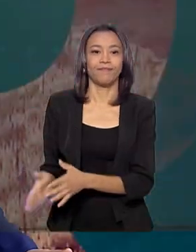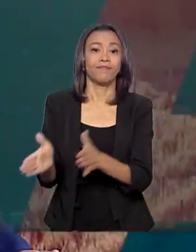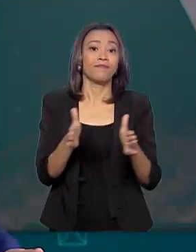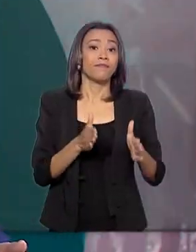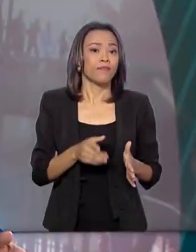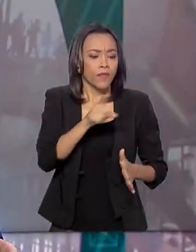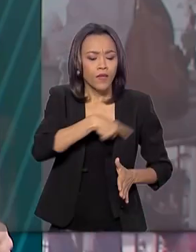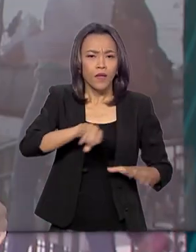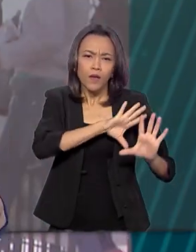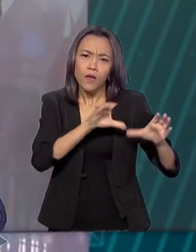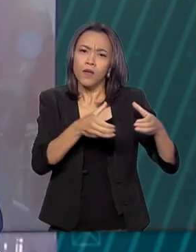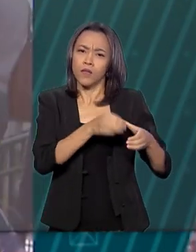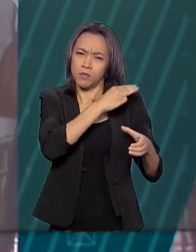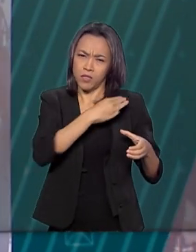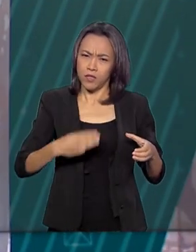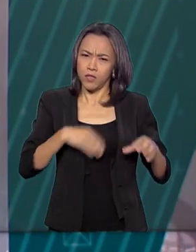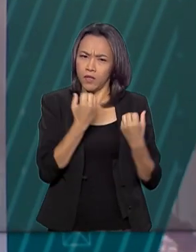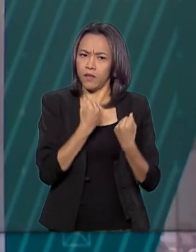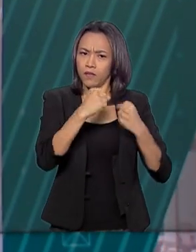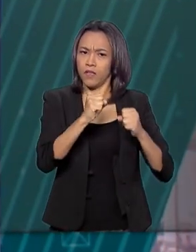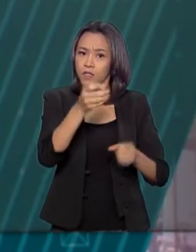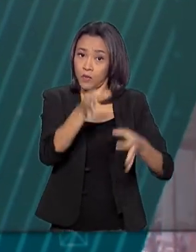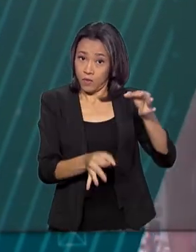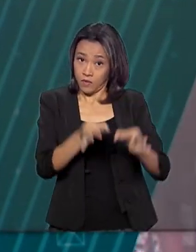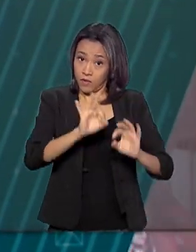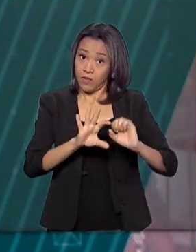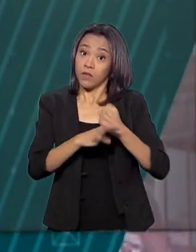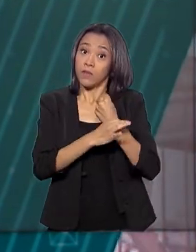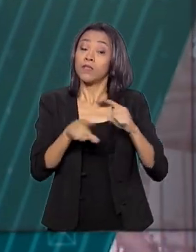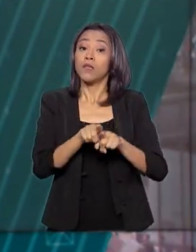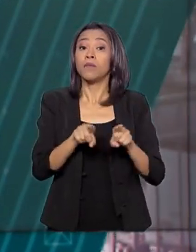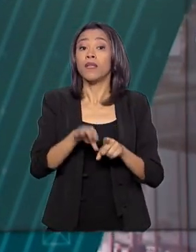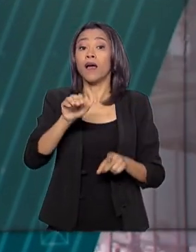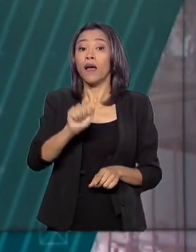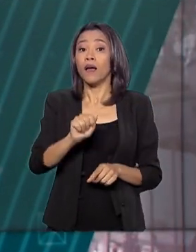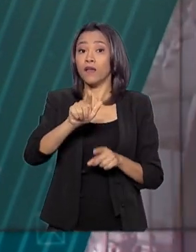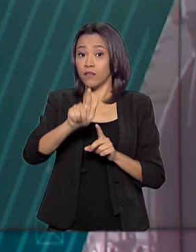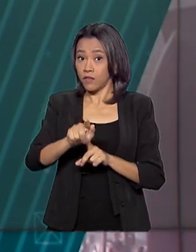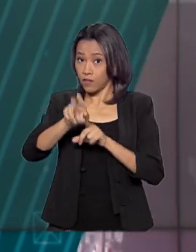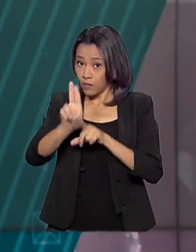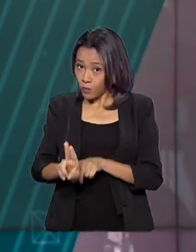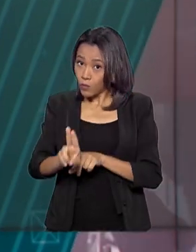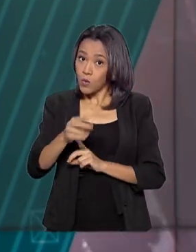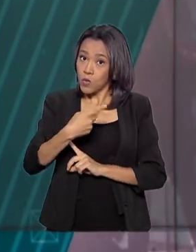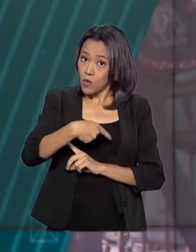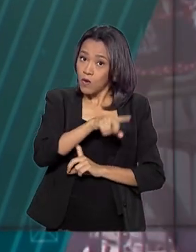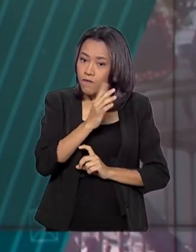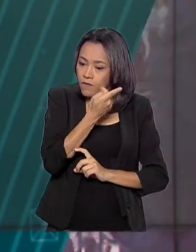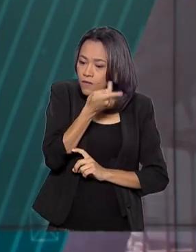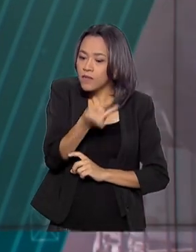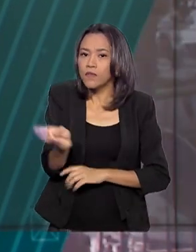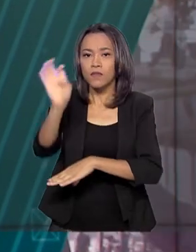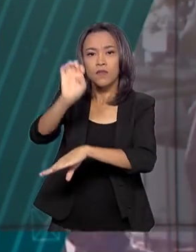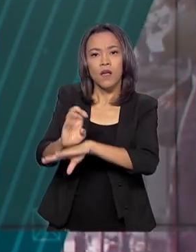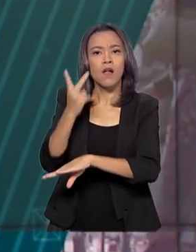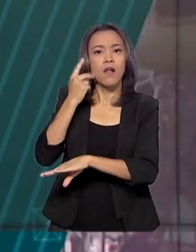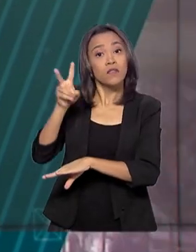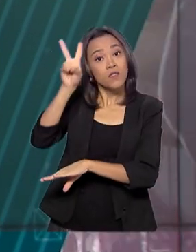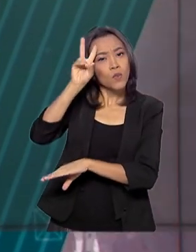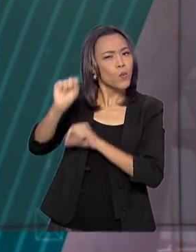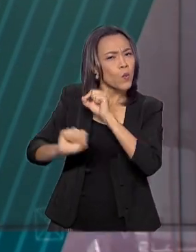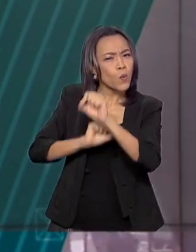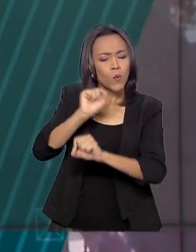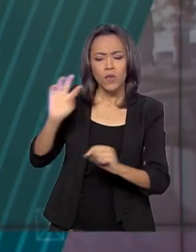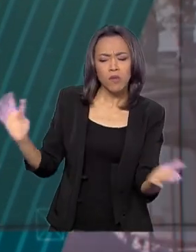Os ministros da Defesa, da Justiça e Segurança Pública e da Advocacia-Geral da União visitaram o Ceará nesta segunda-feira para